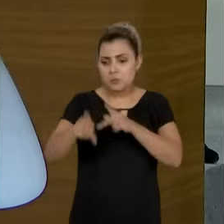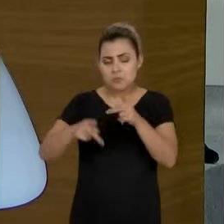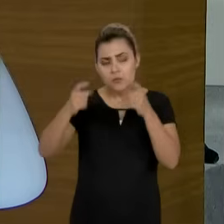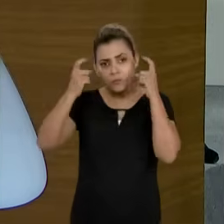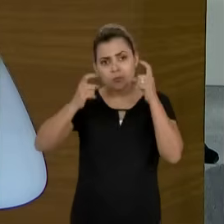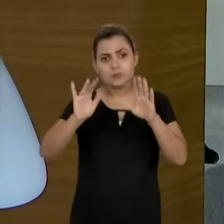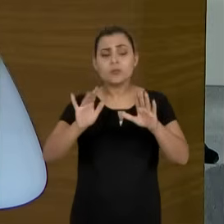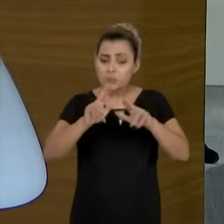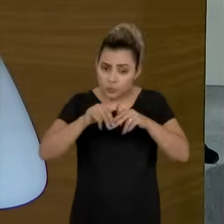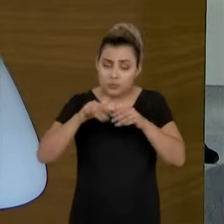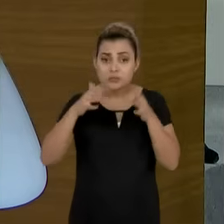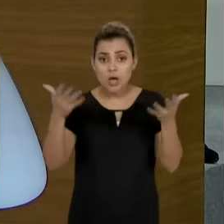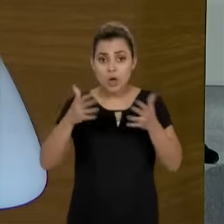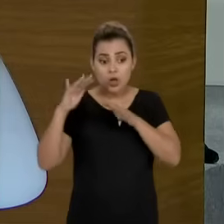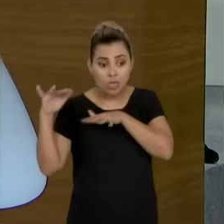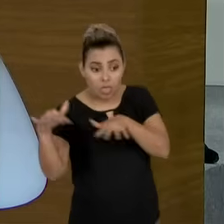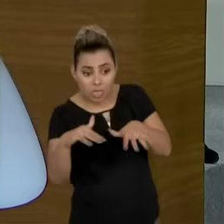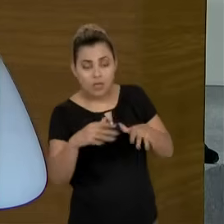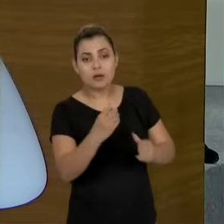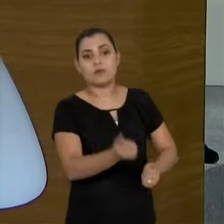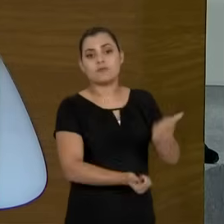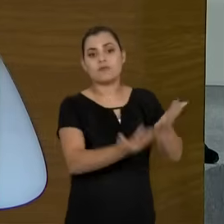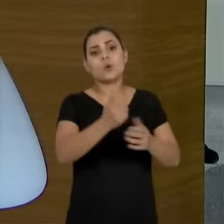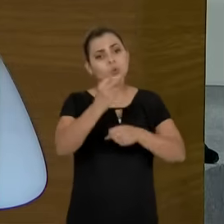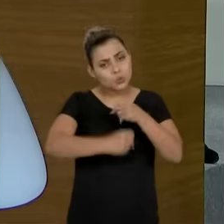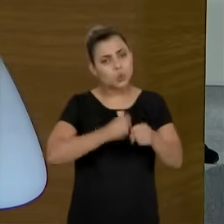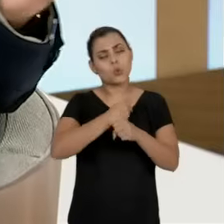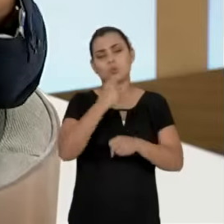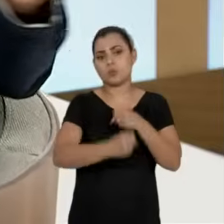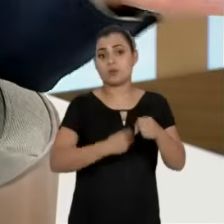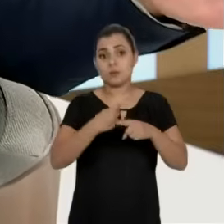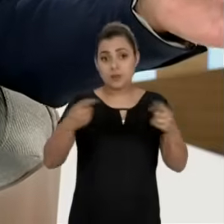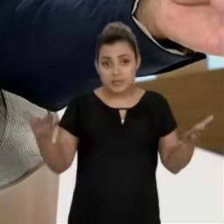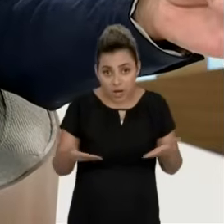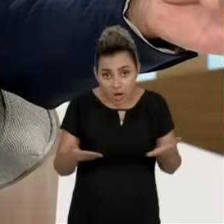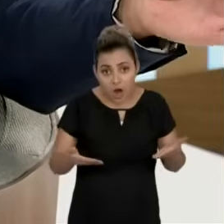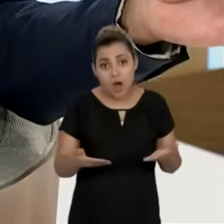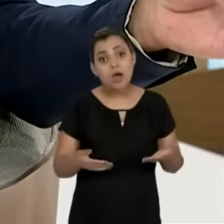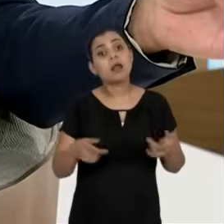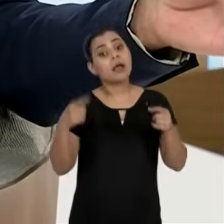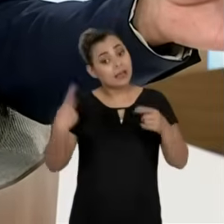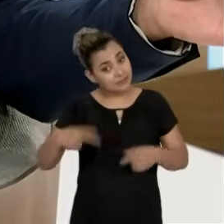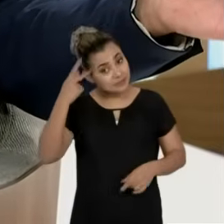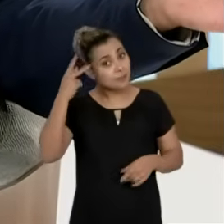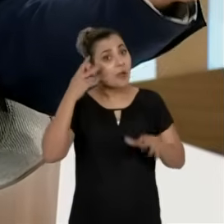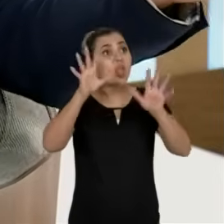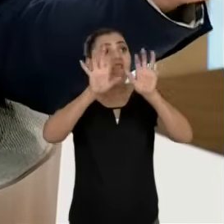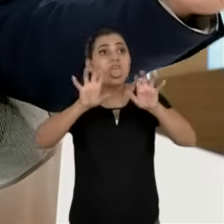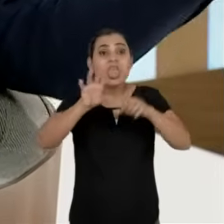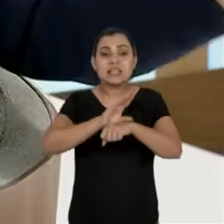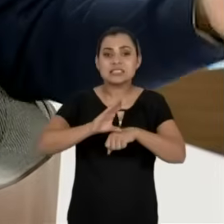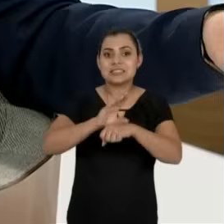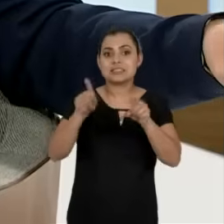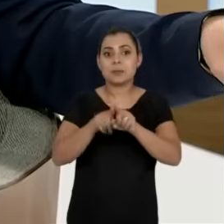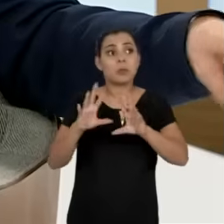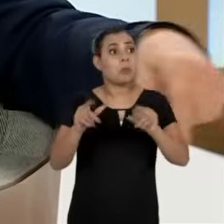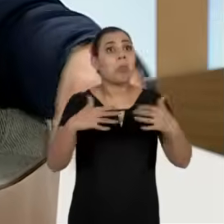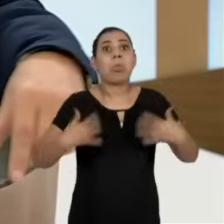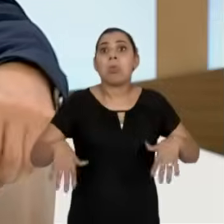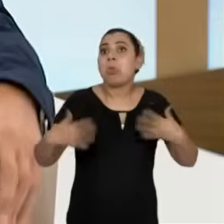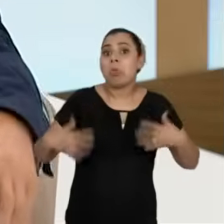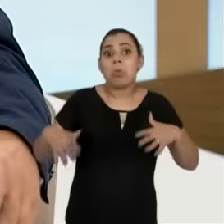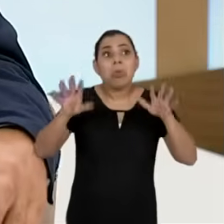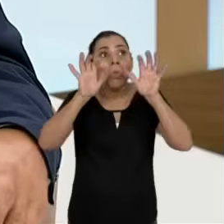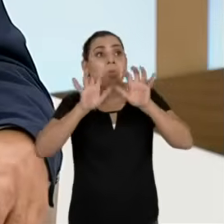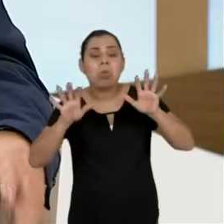com essa questão do fogo, todo ano tem, mas esse agora bateu em São Paulo. O pessoal sentiu o cheiro da fumaça em São Paulo, né? O que